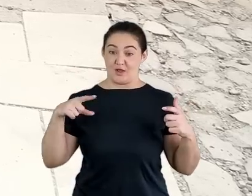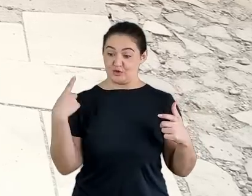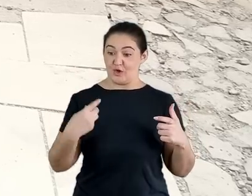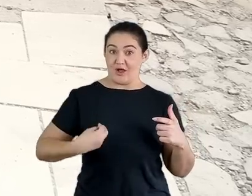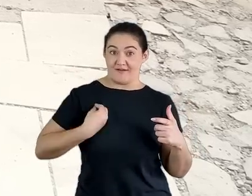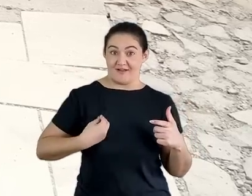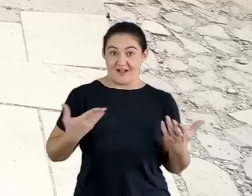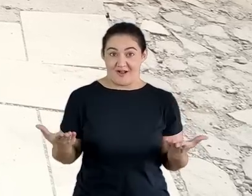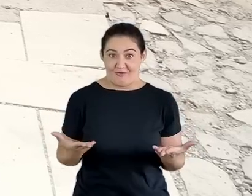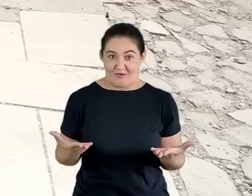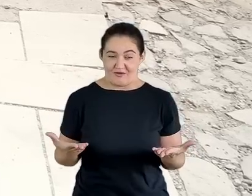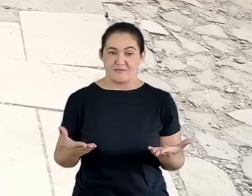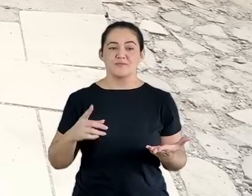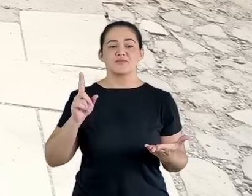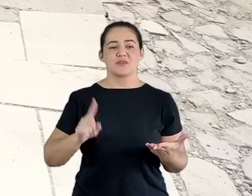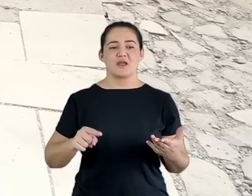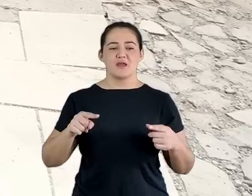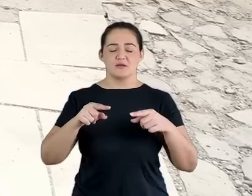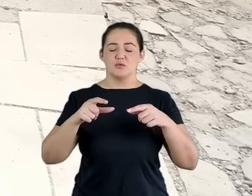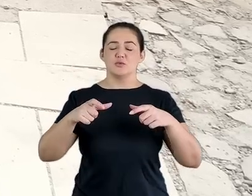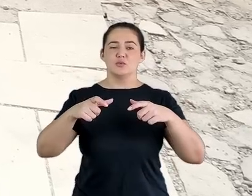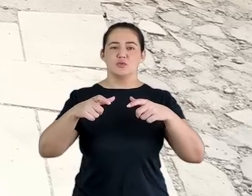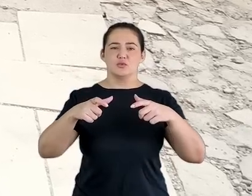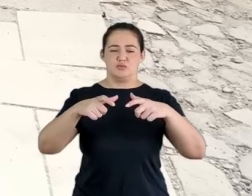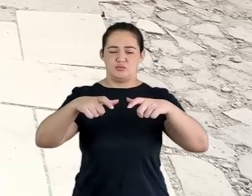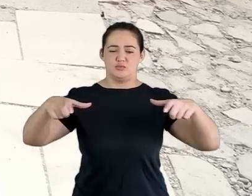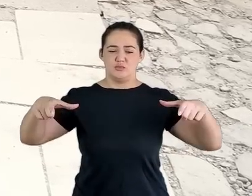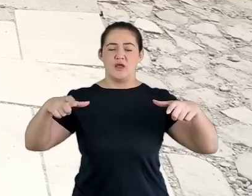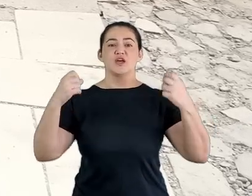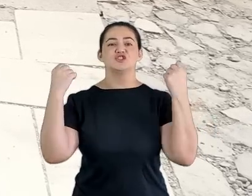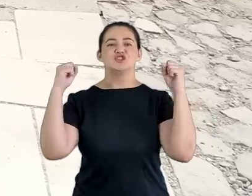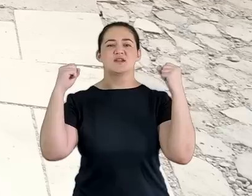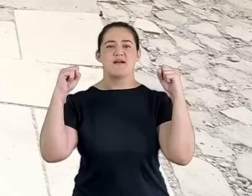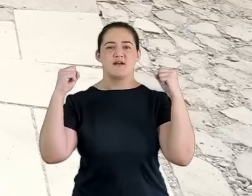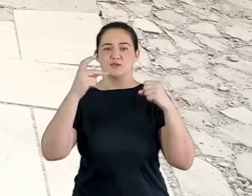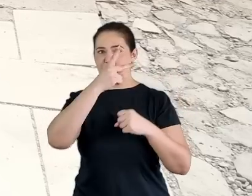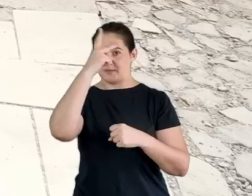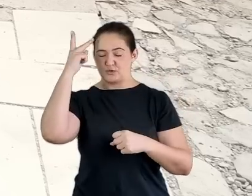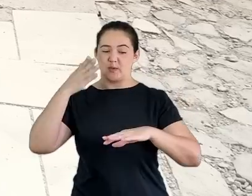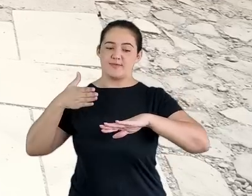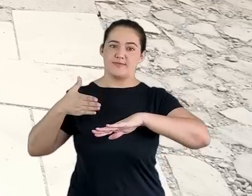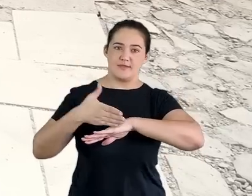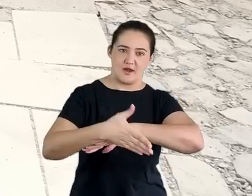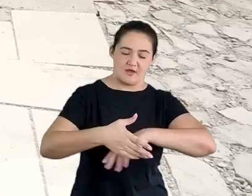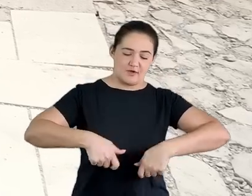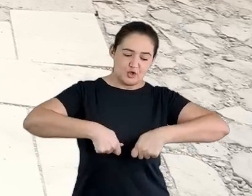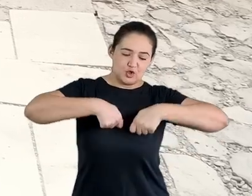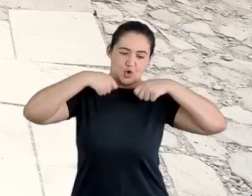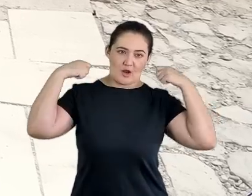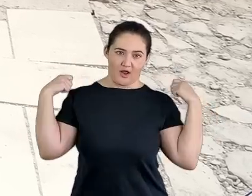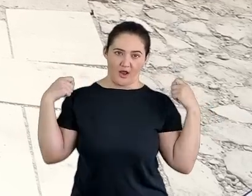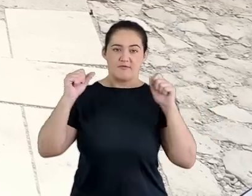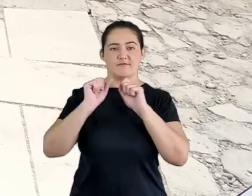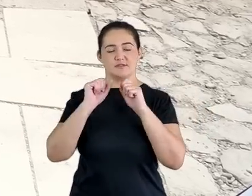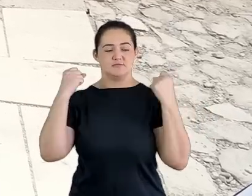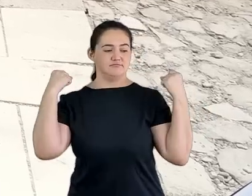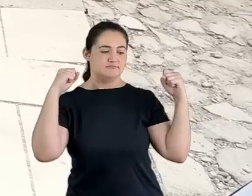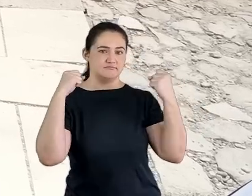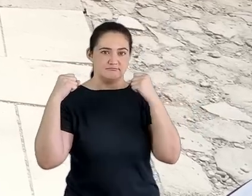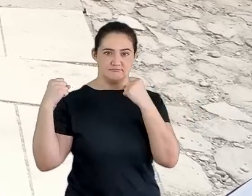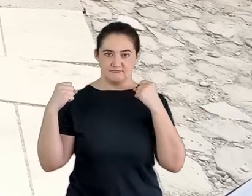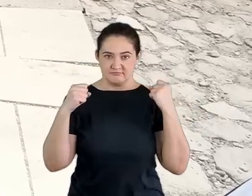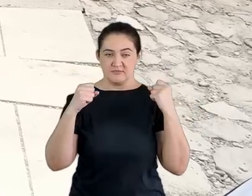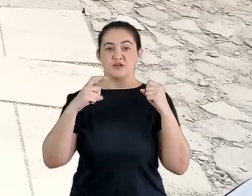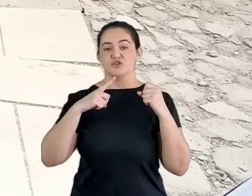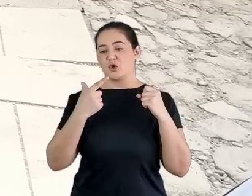estamos agora, que seria o gymnasium, que é a parte do ginásio, onde a pessoa entrava, trocava de roupa, fazia algum exercício. E aqui você